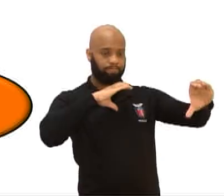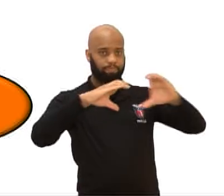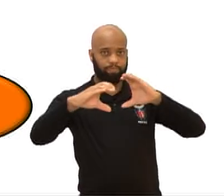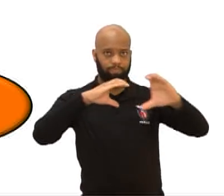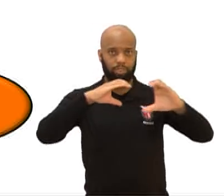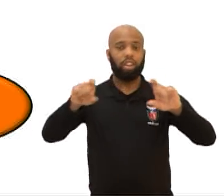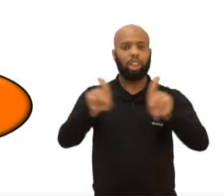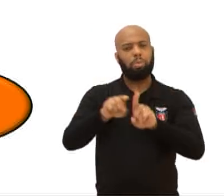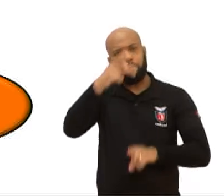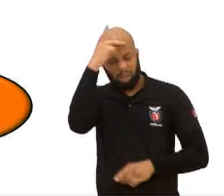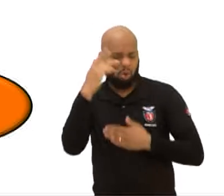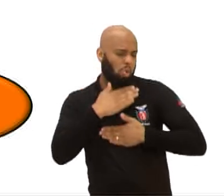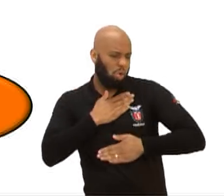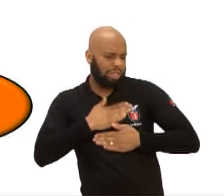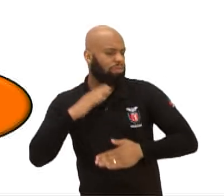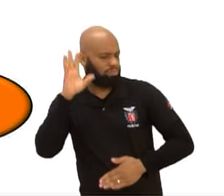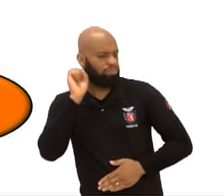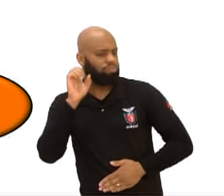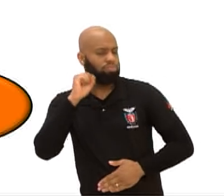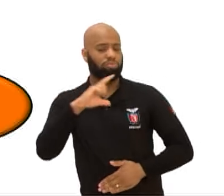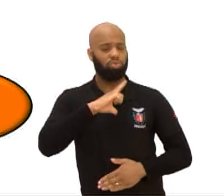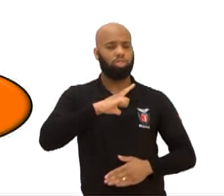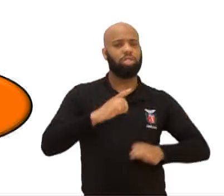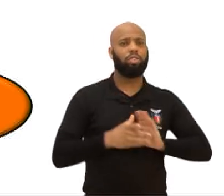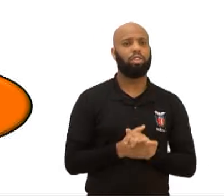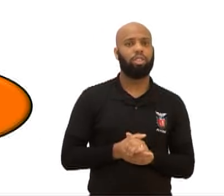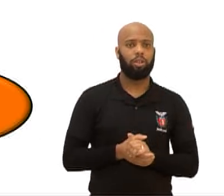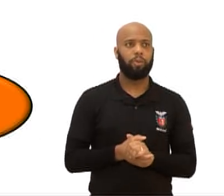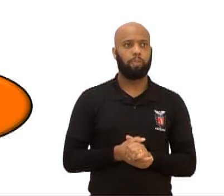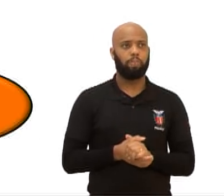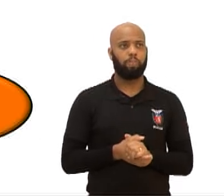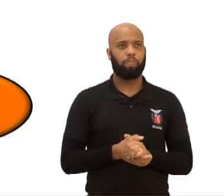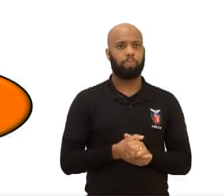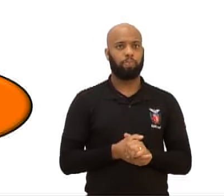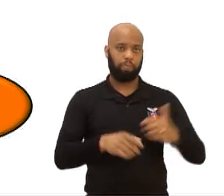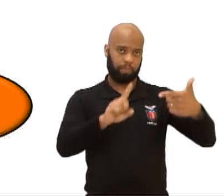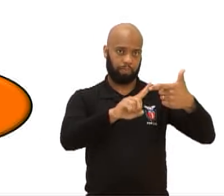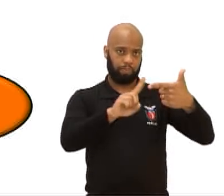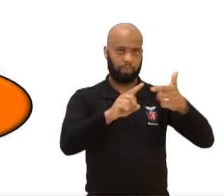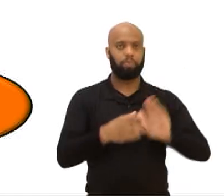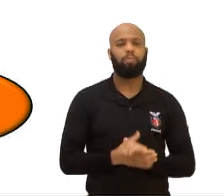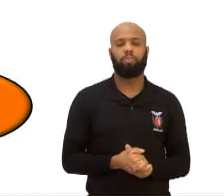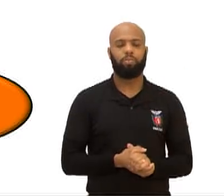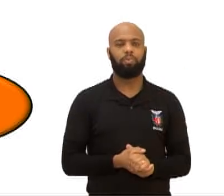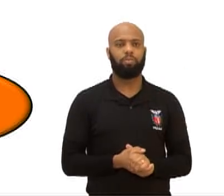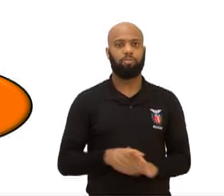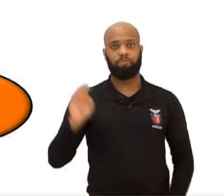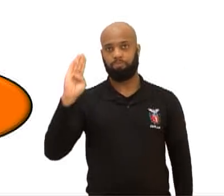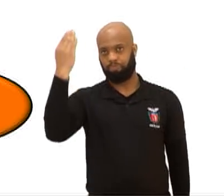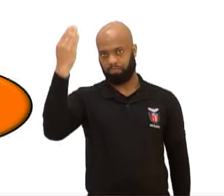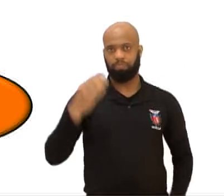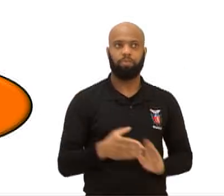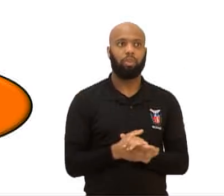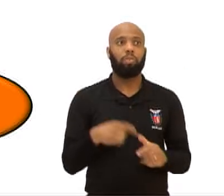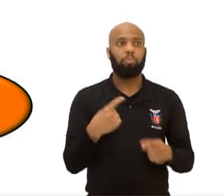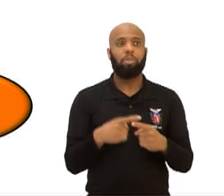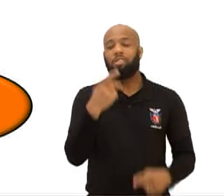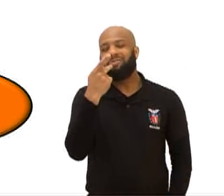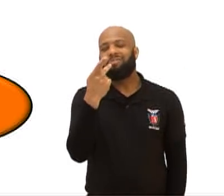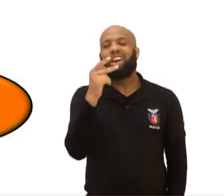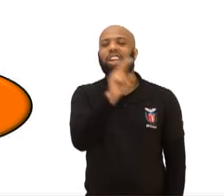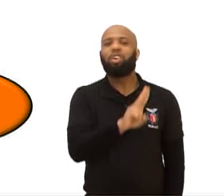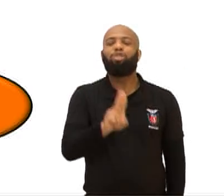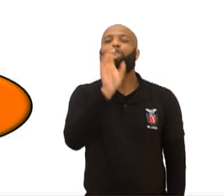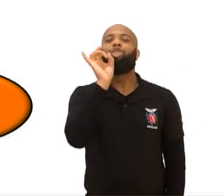e entretenimento, nesse primeiro momento que eu expliquei. E segunda alternativa é falsa, porque afirma que foi